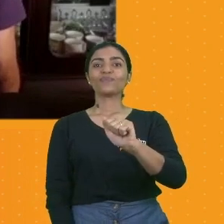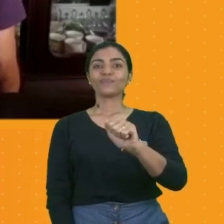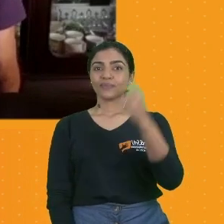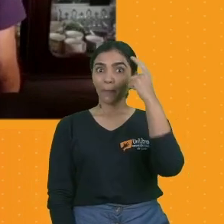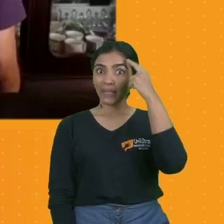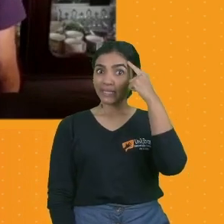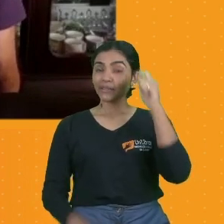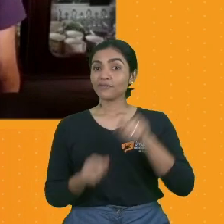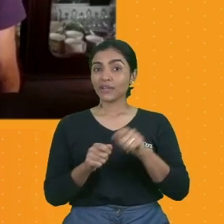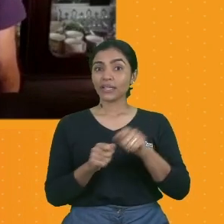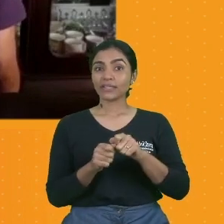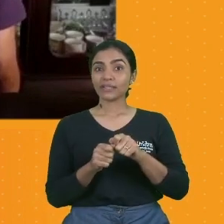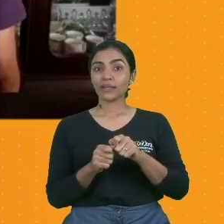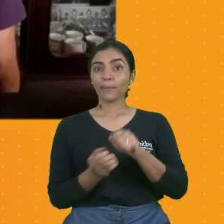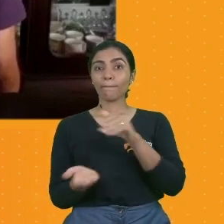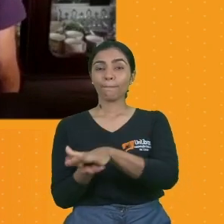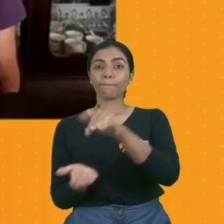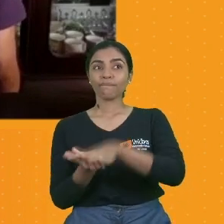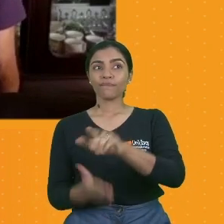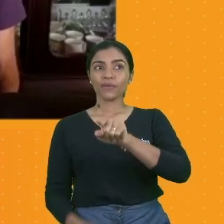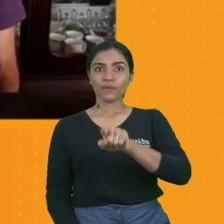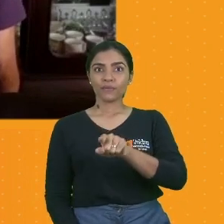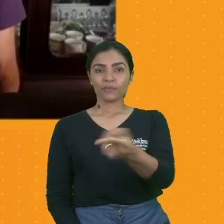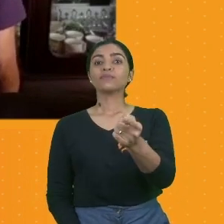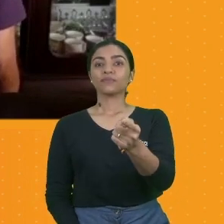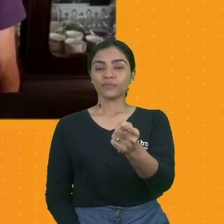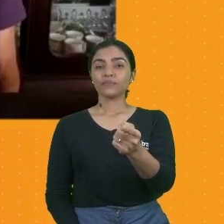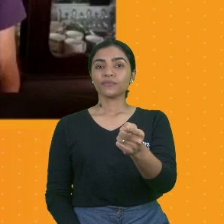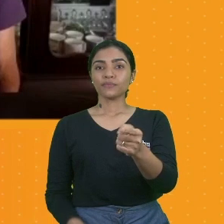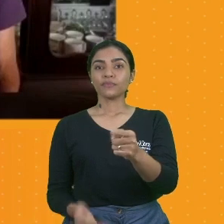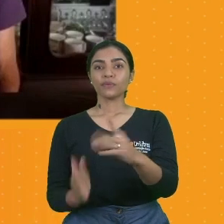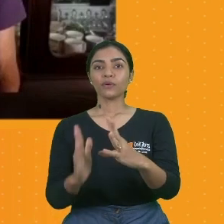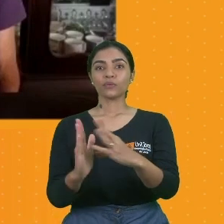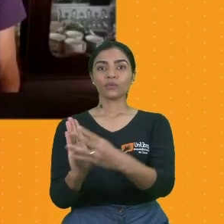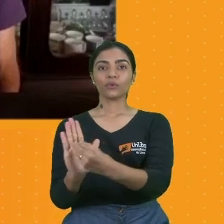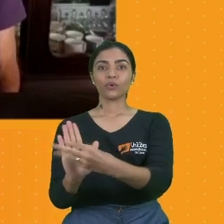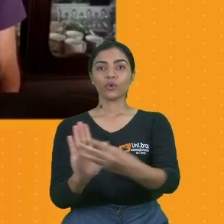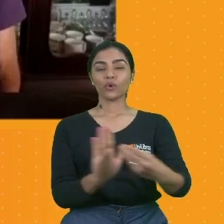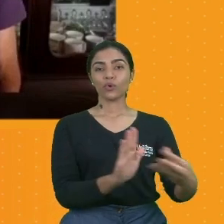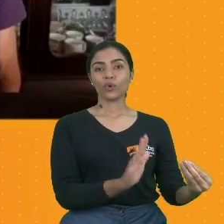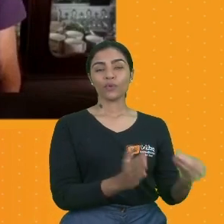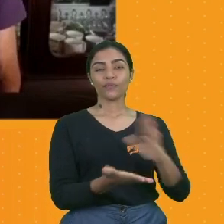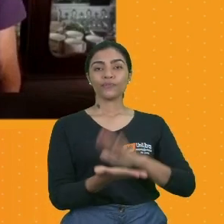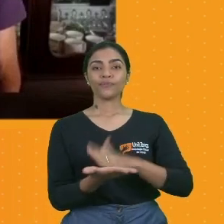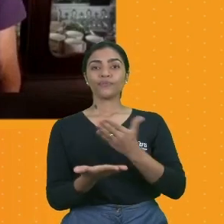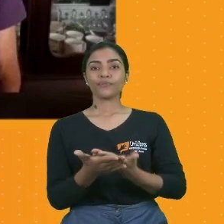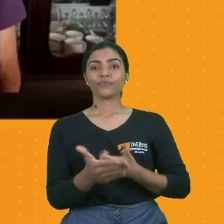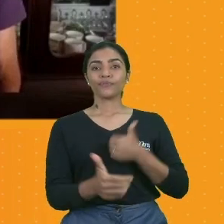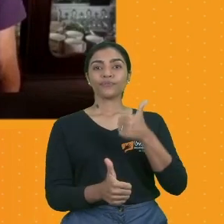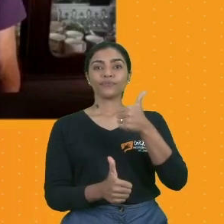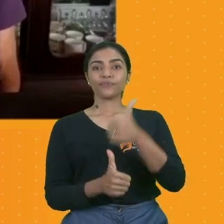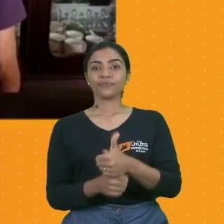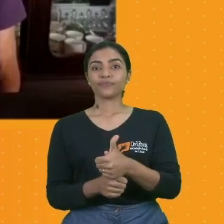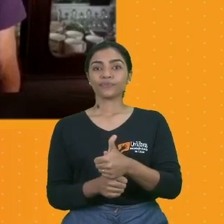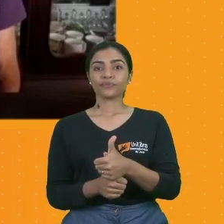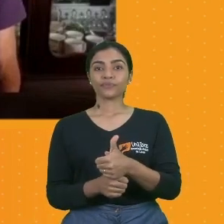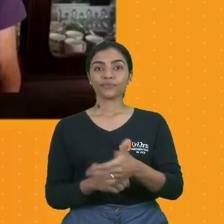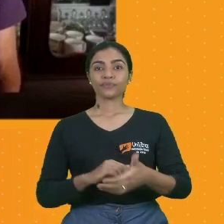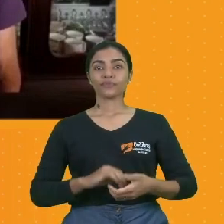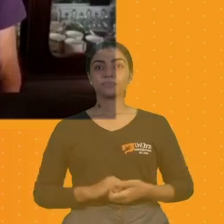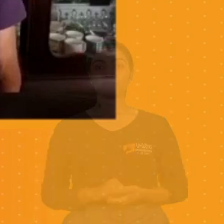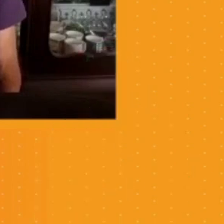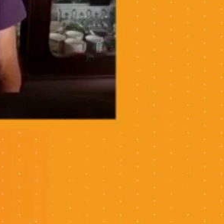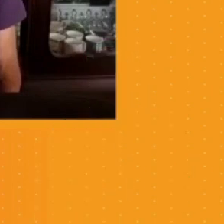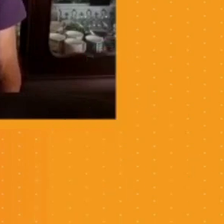publicar mil exemplares impressos na que eu acho que é um indicador de